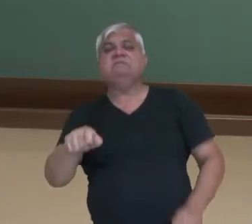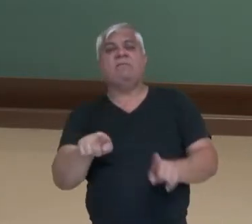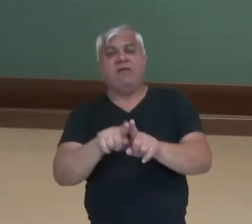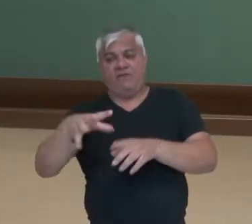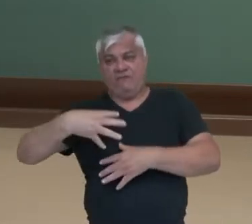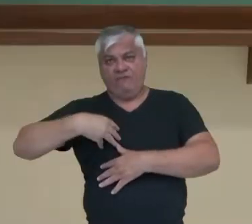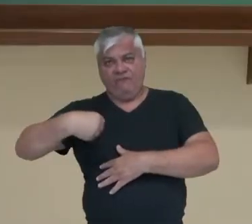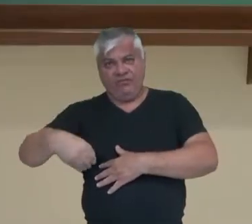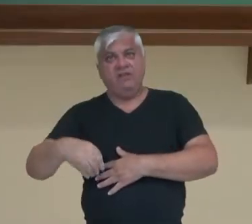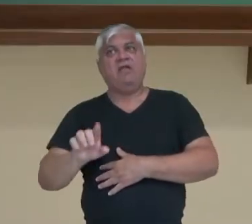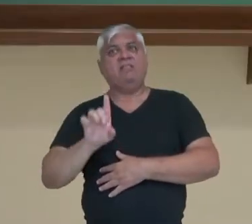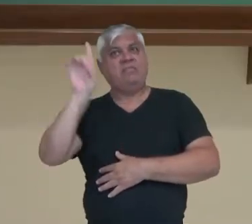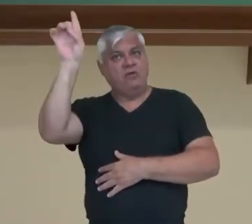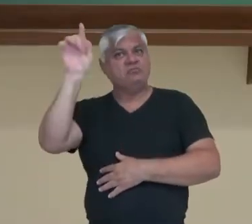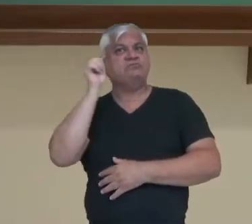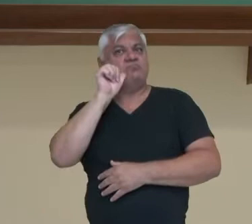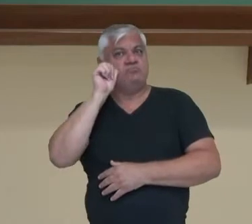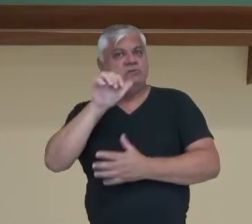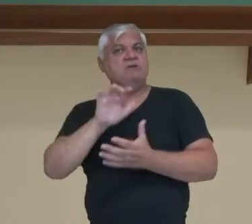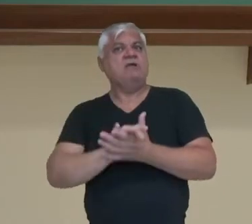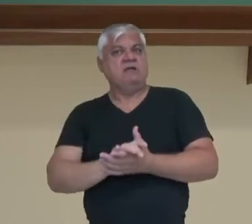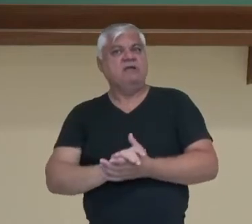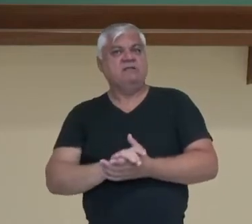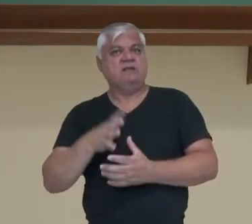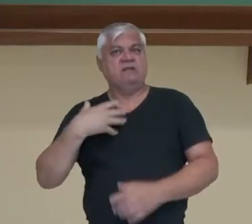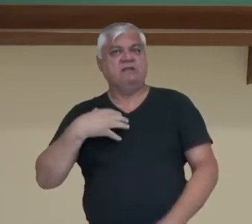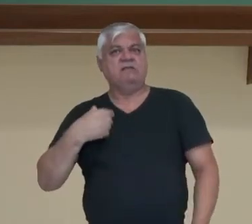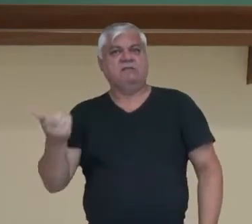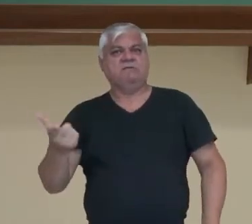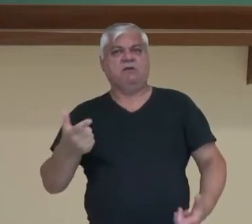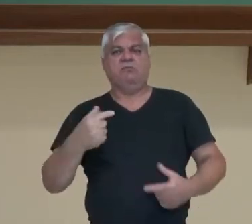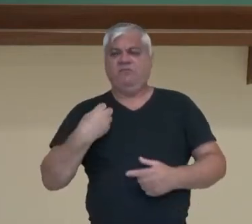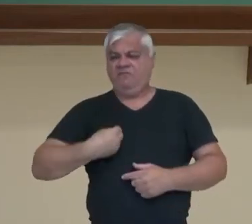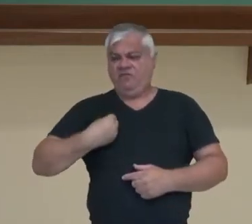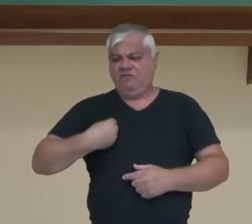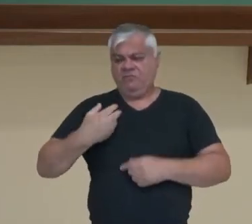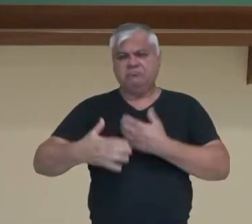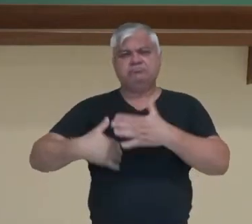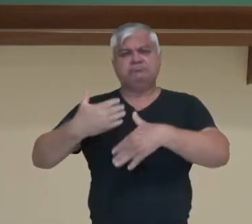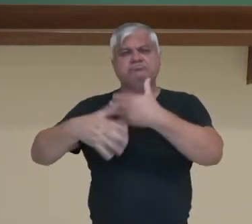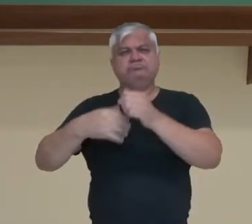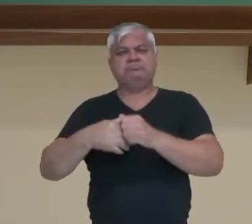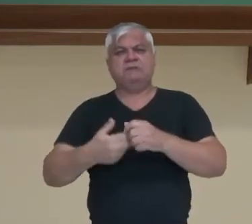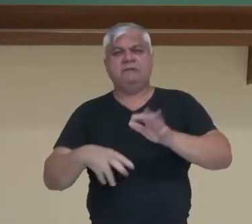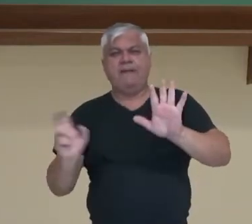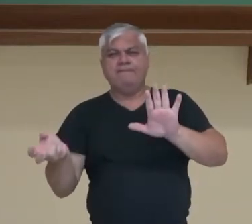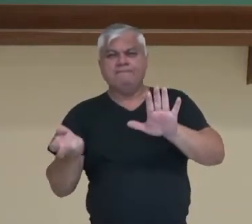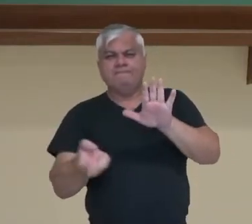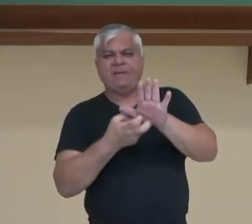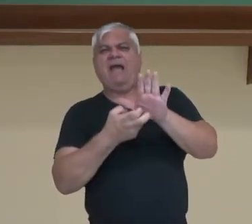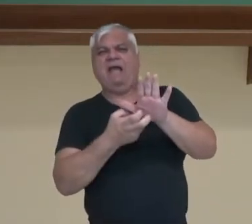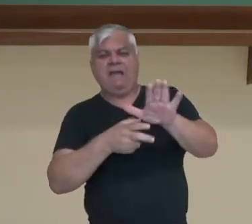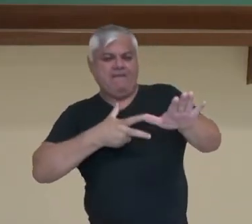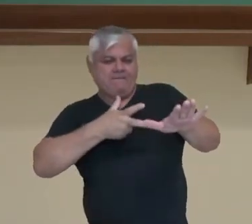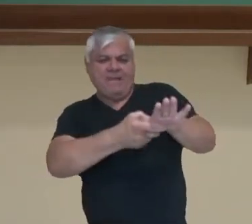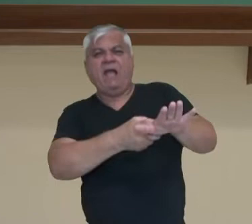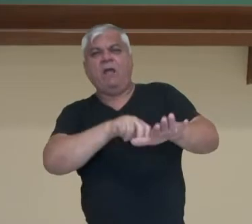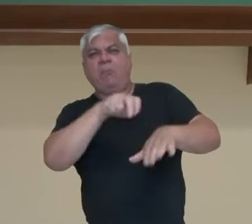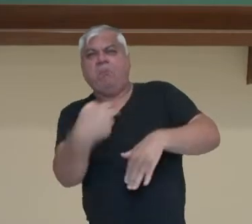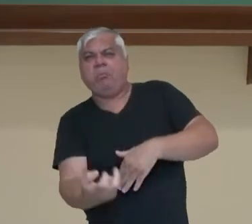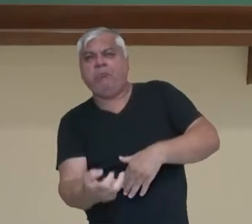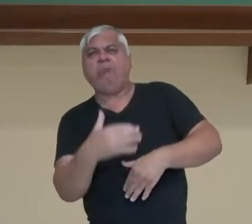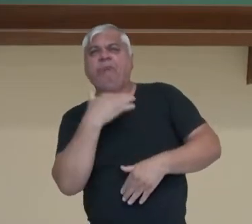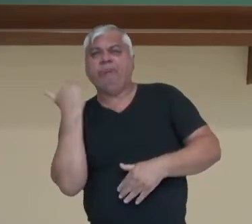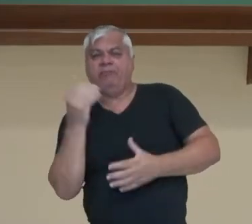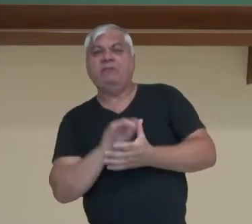deusa Tétis. Né, mergulhado nas águas da imortalidade, só com o calcanhar ficou ali desprotegido. Né? Bem legal essa história. E daí,